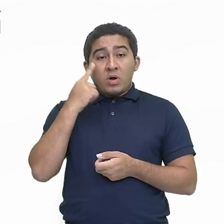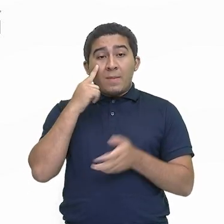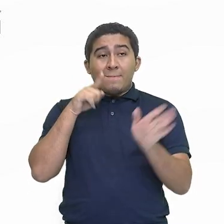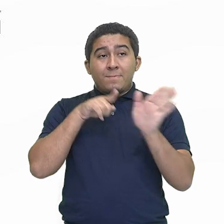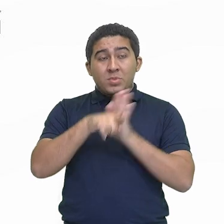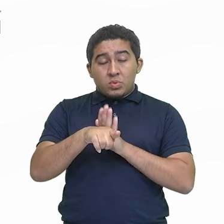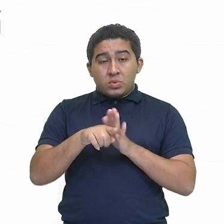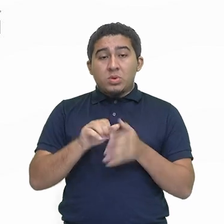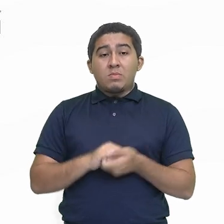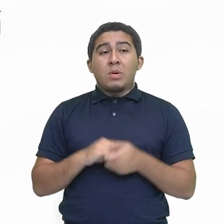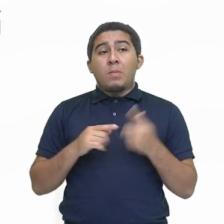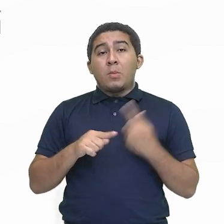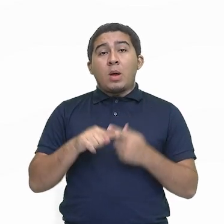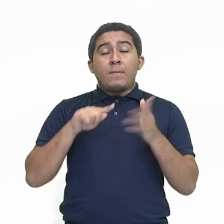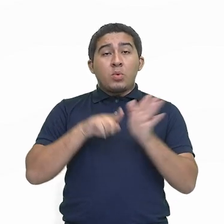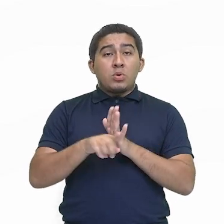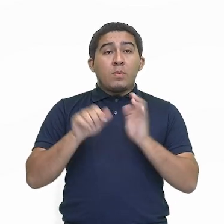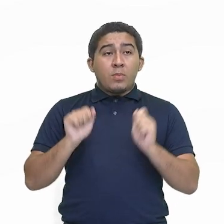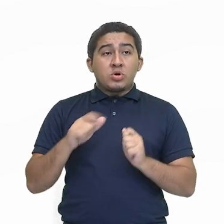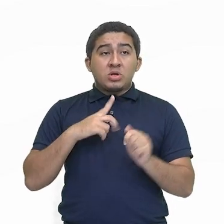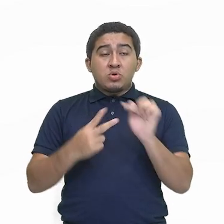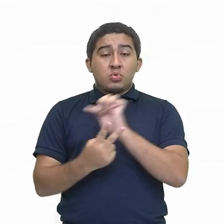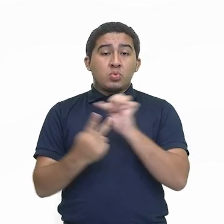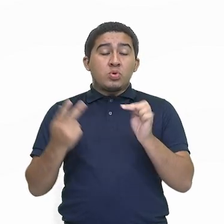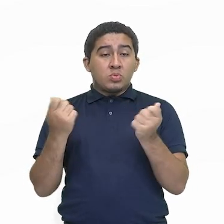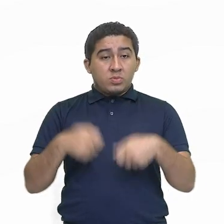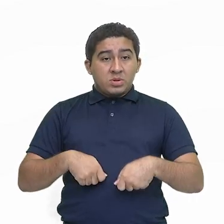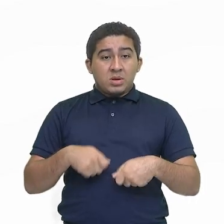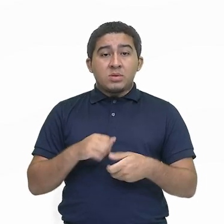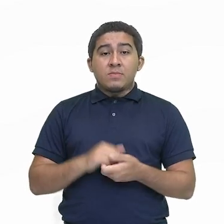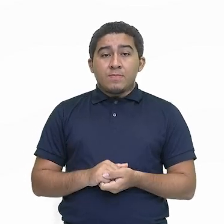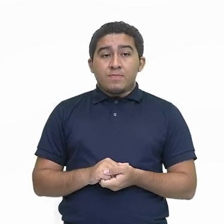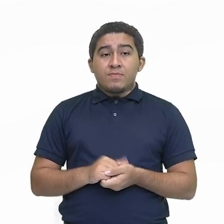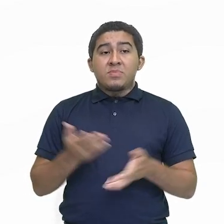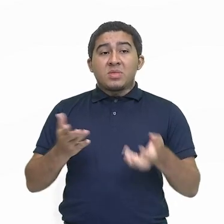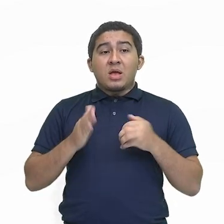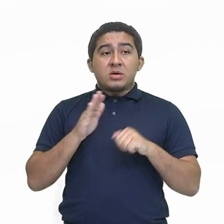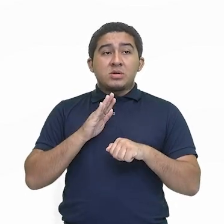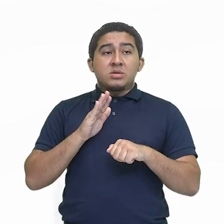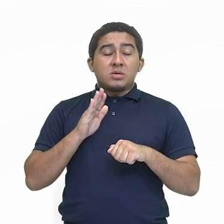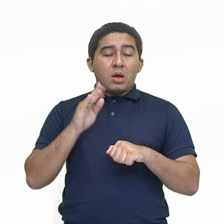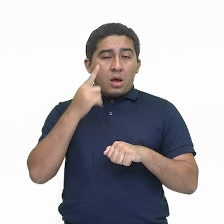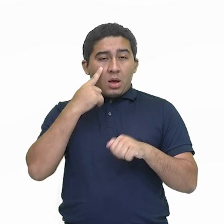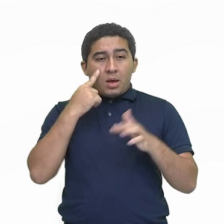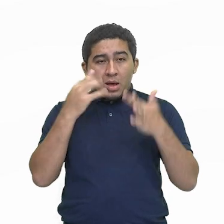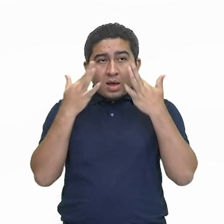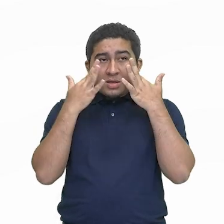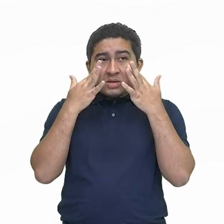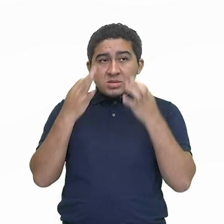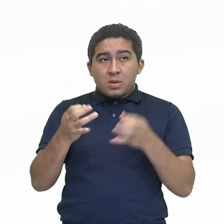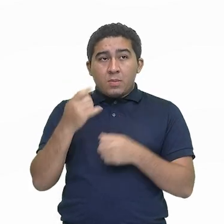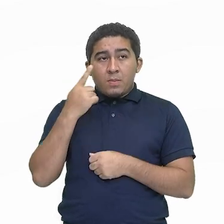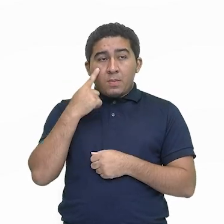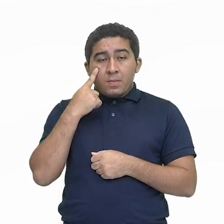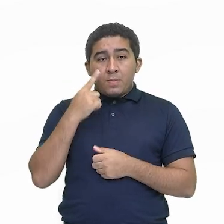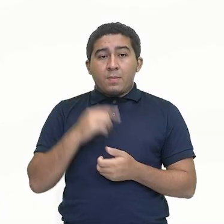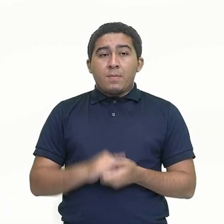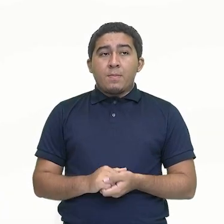esse comando poderia ser feito de duas formas, tá? E aí eu quero chamar a atenção para isso. Olha só.